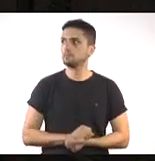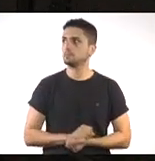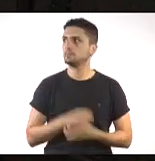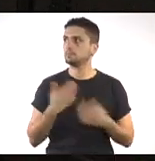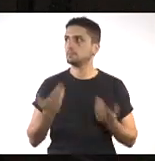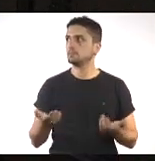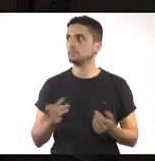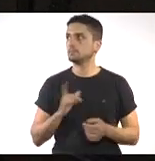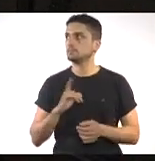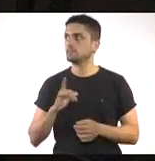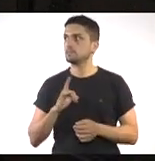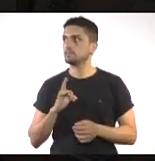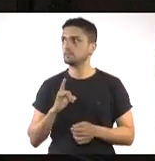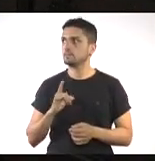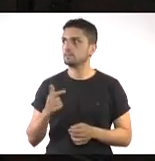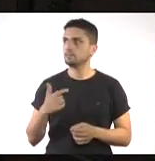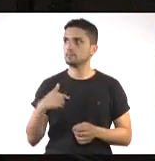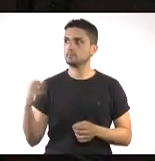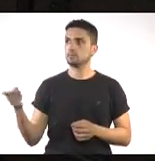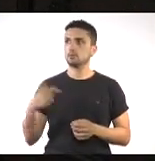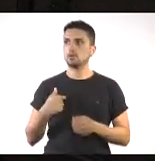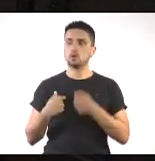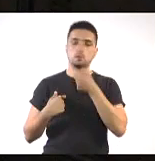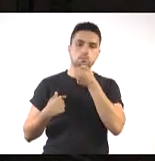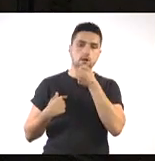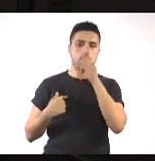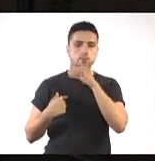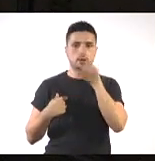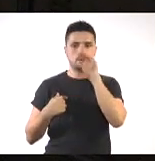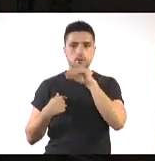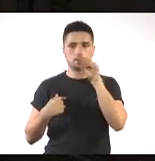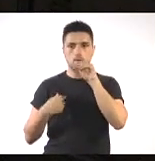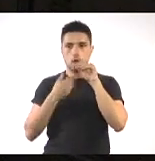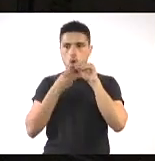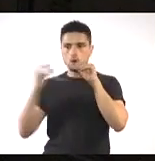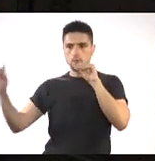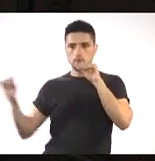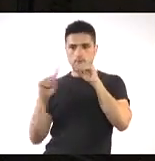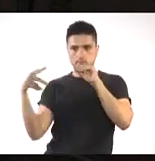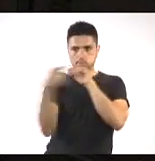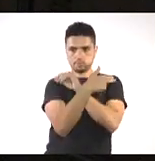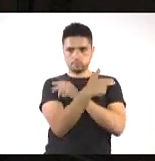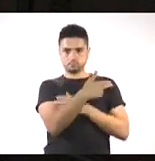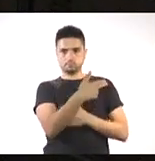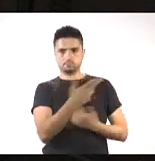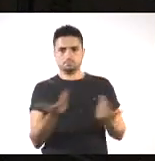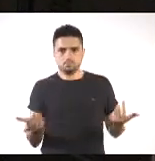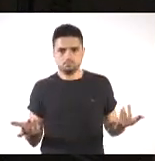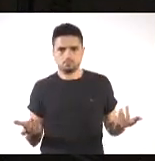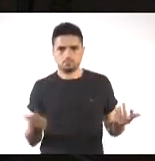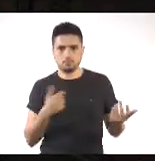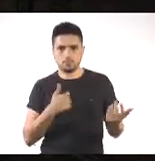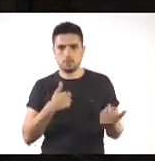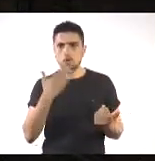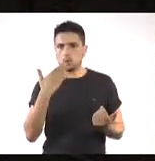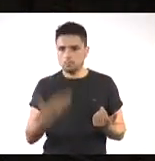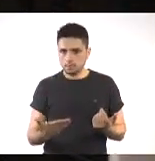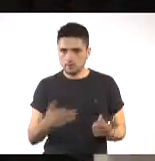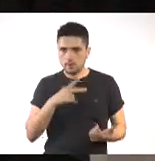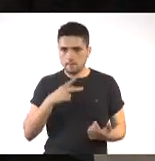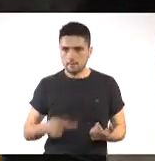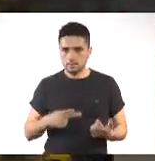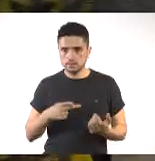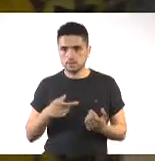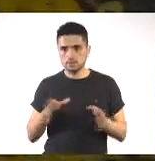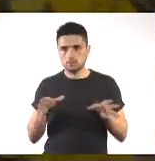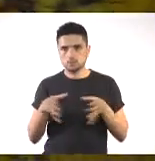durante a interrupção abrupta da minha fala, eu pedi ao presidente da